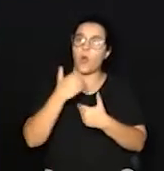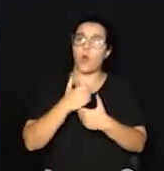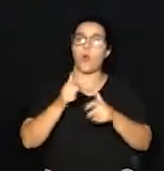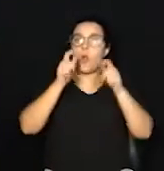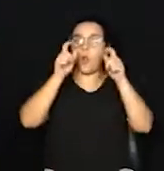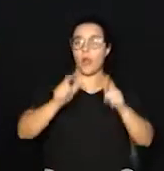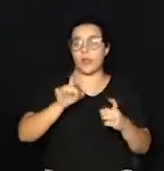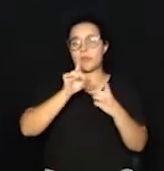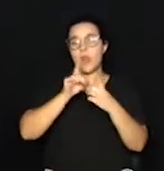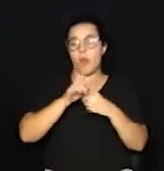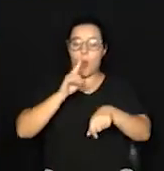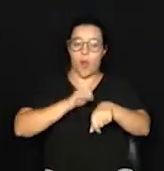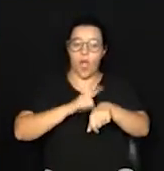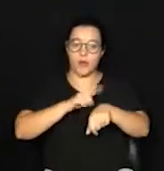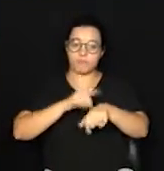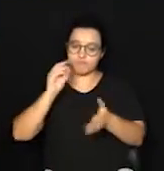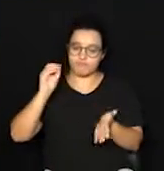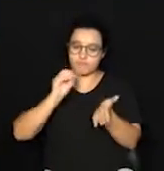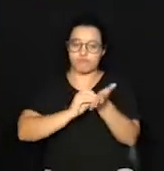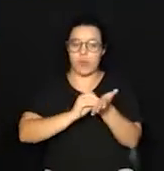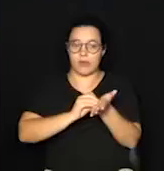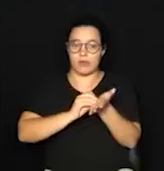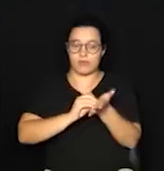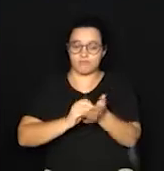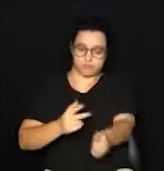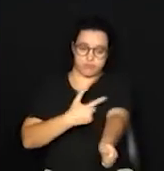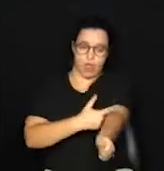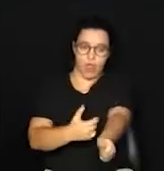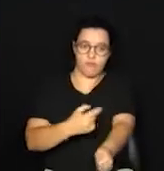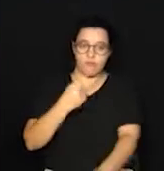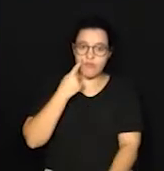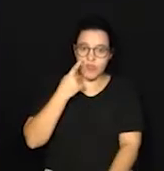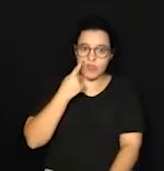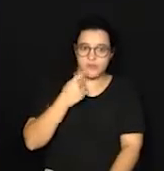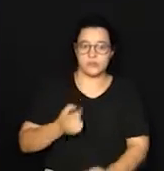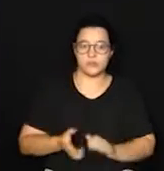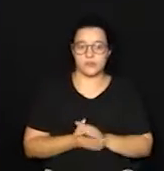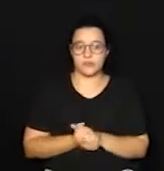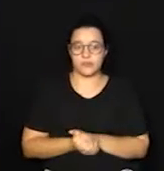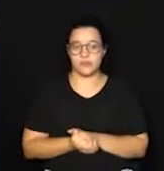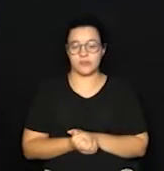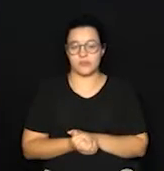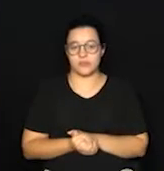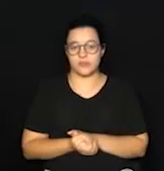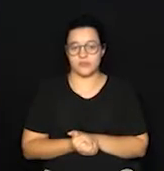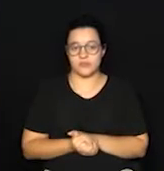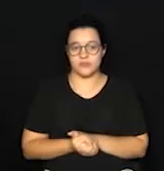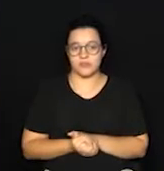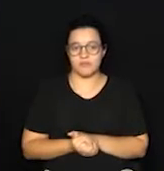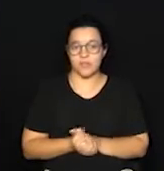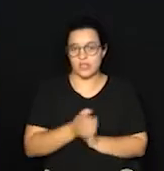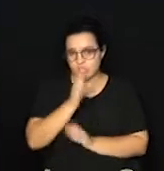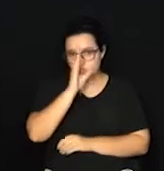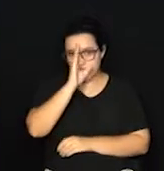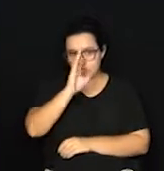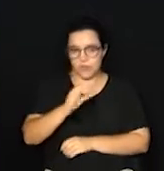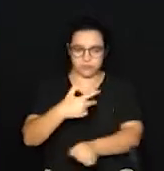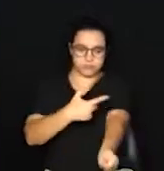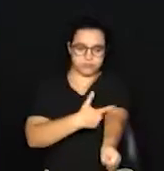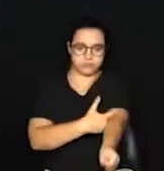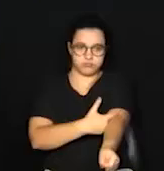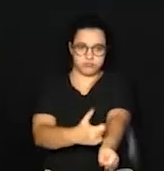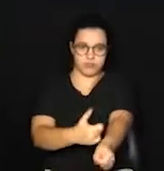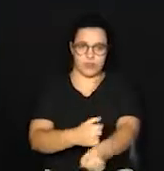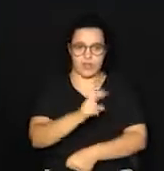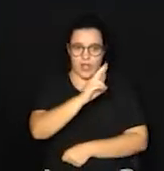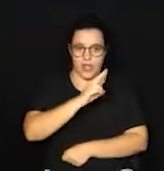dos horários e também o local mais próximo. Lembrando que essa testagem, ela é aquela que é feita direto no sangue, ou seja, o